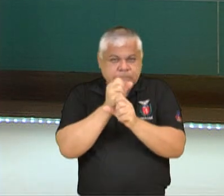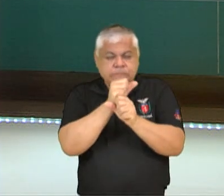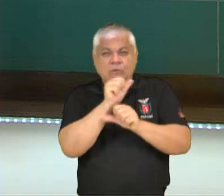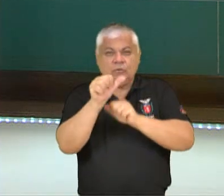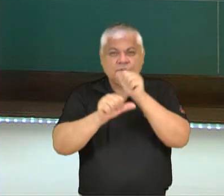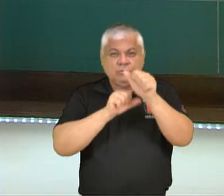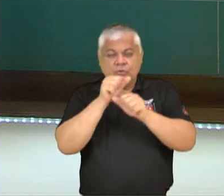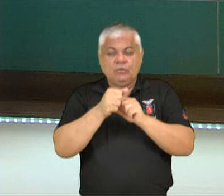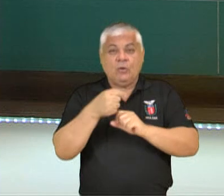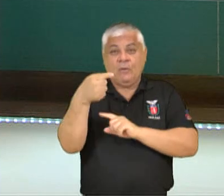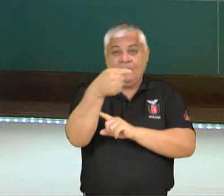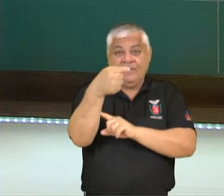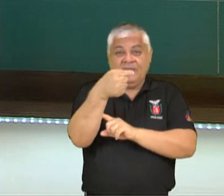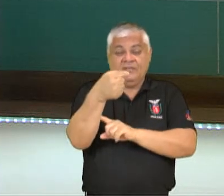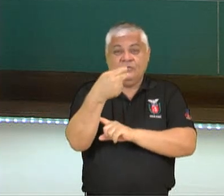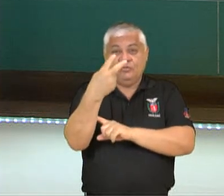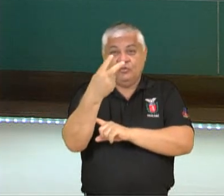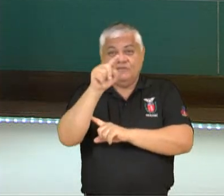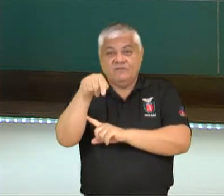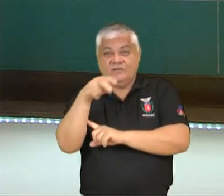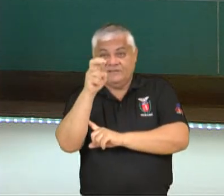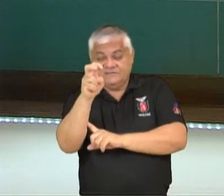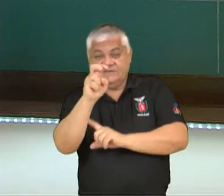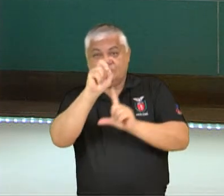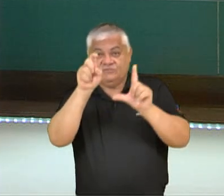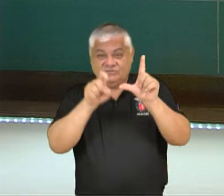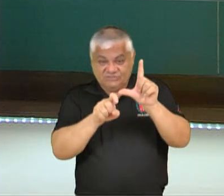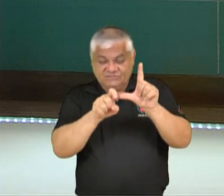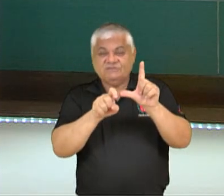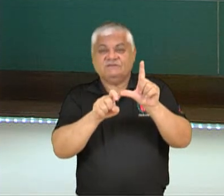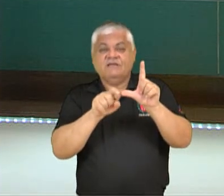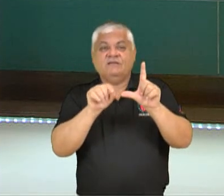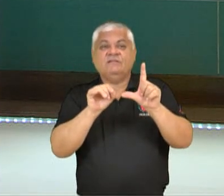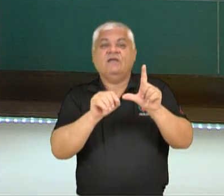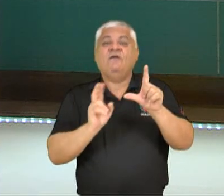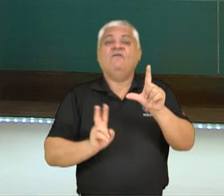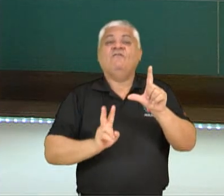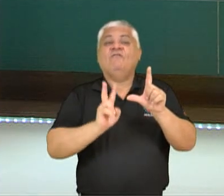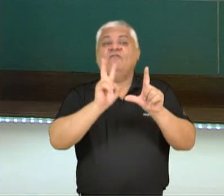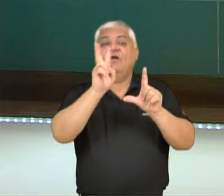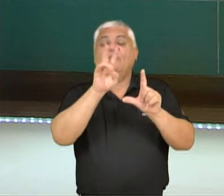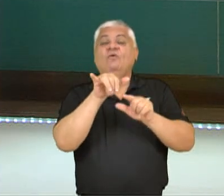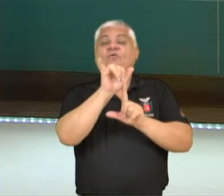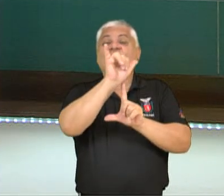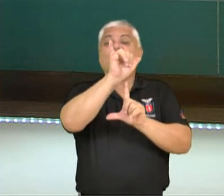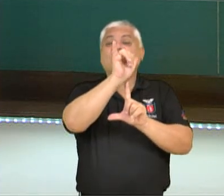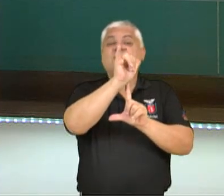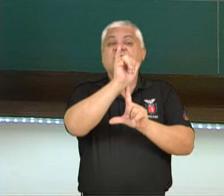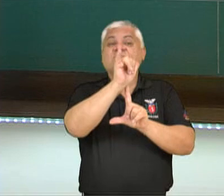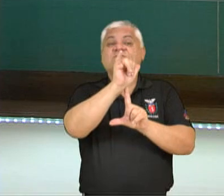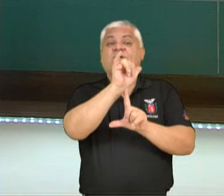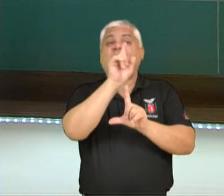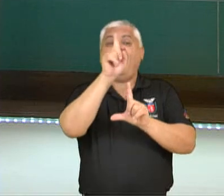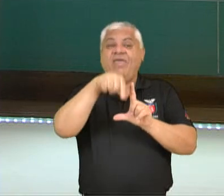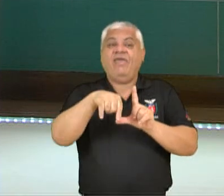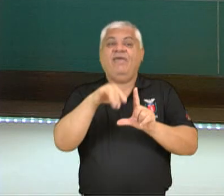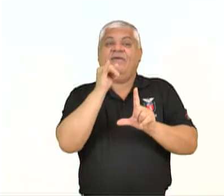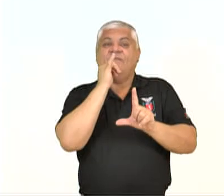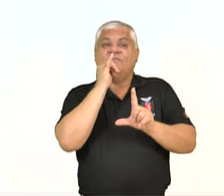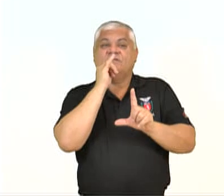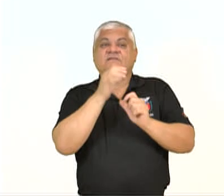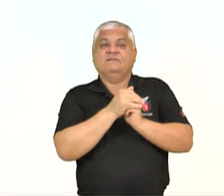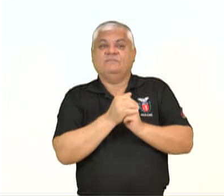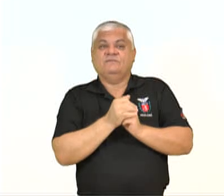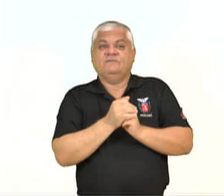menos 2,5 no lugar do x, nós teremos aqui que o valor do y correspondente vai ser